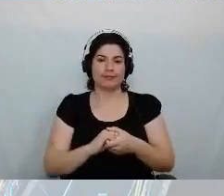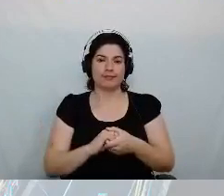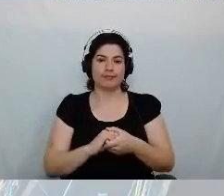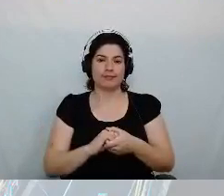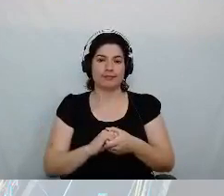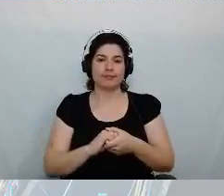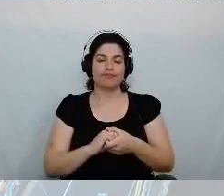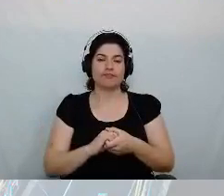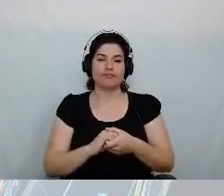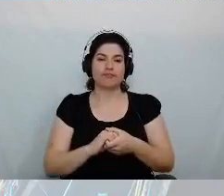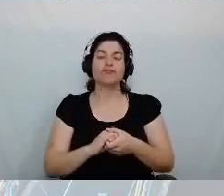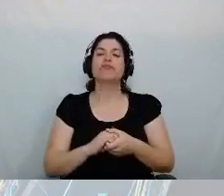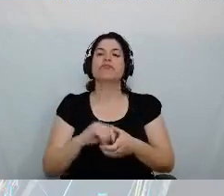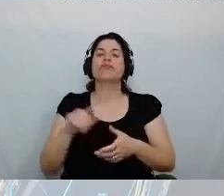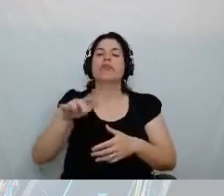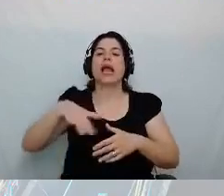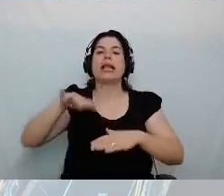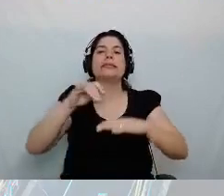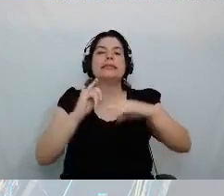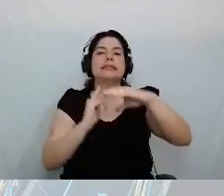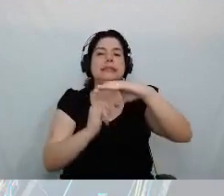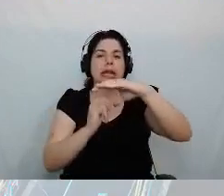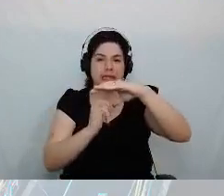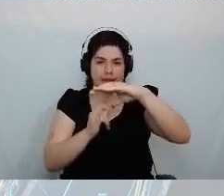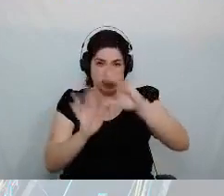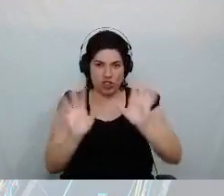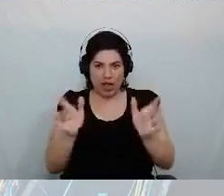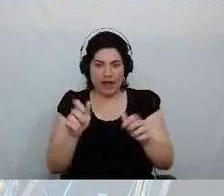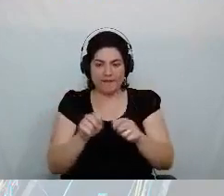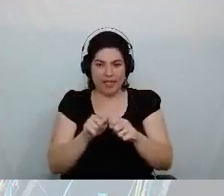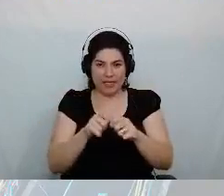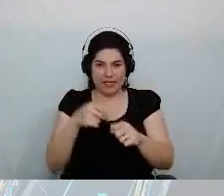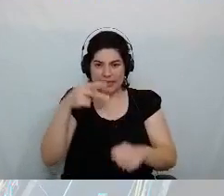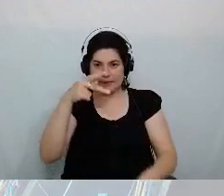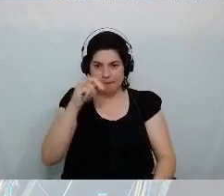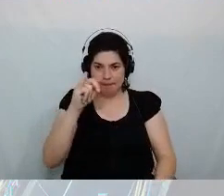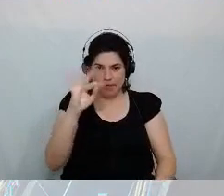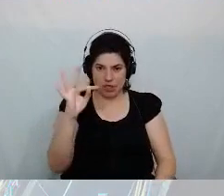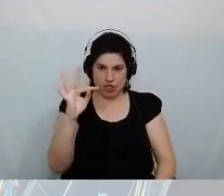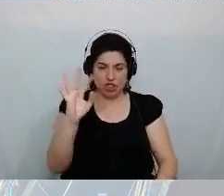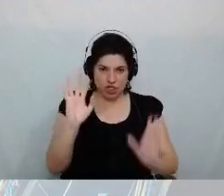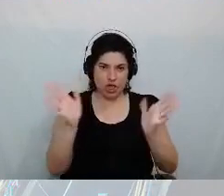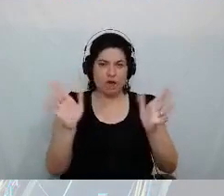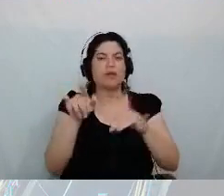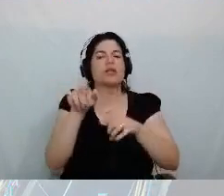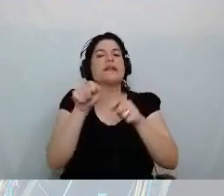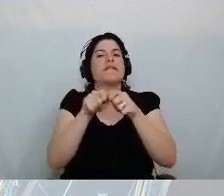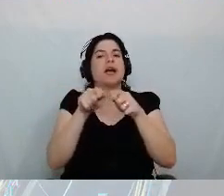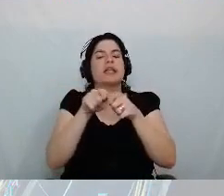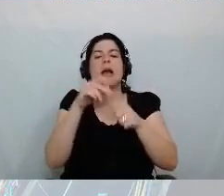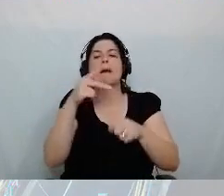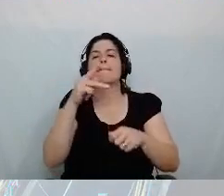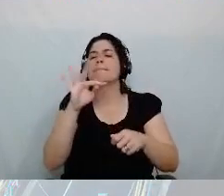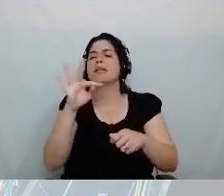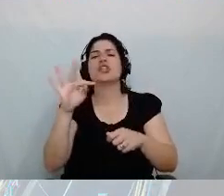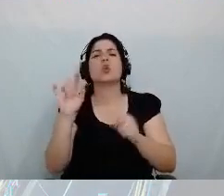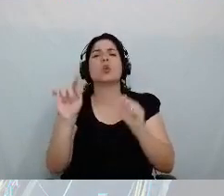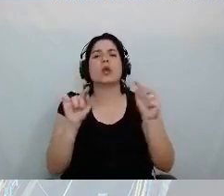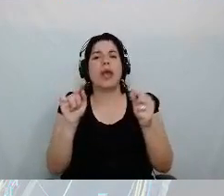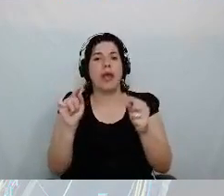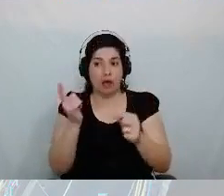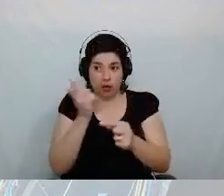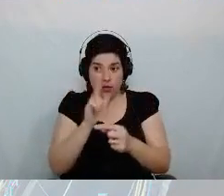Quem é de startup aqui já fez pitch, já precisou fazer pitch? Quando vocês fazem pitch, qual é o objetivo? Não é conseguir a